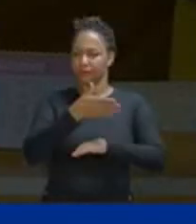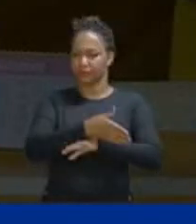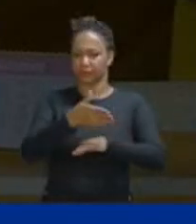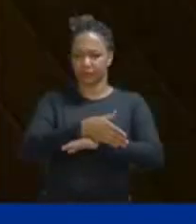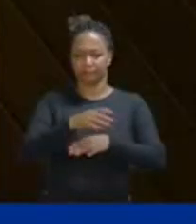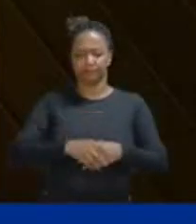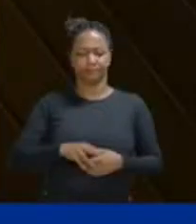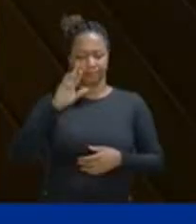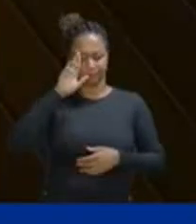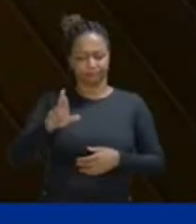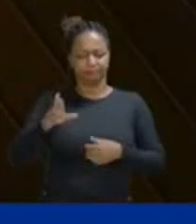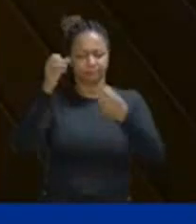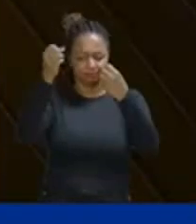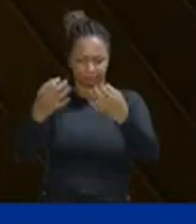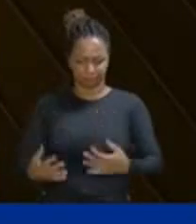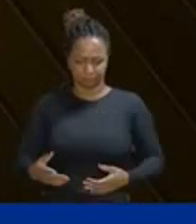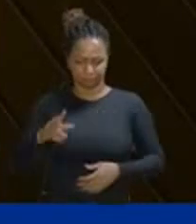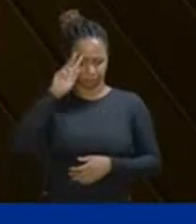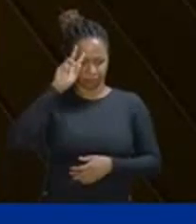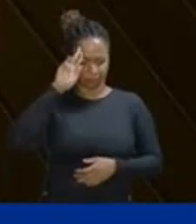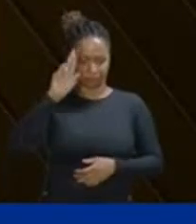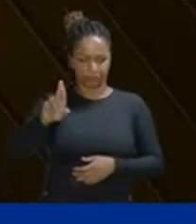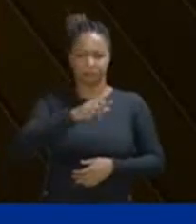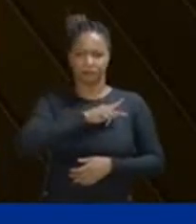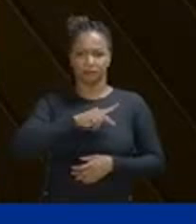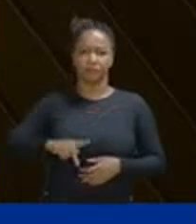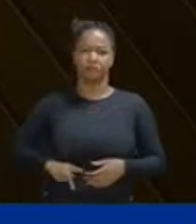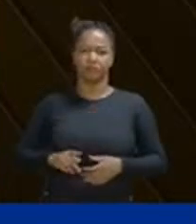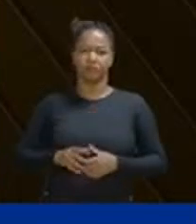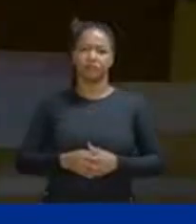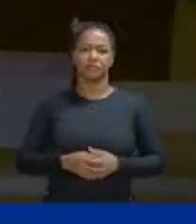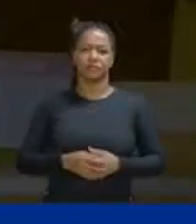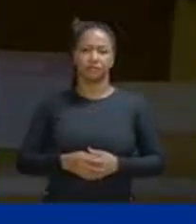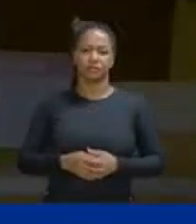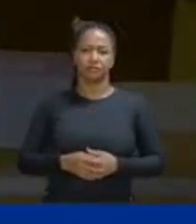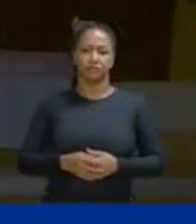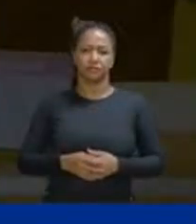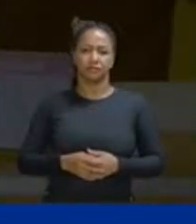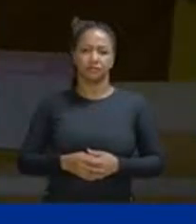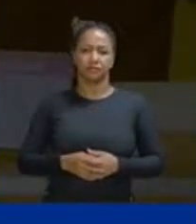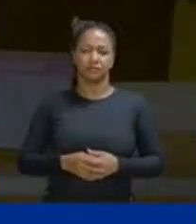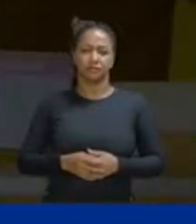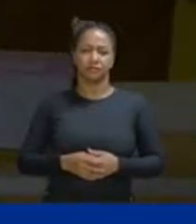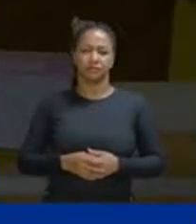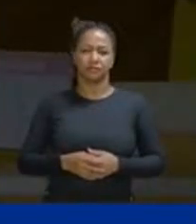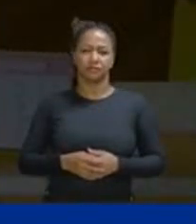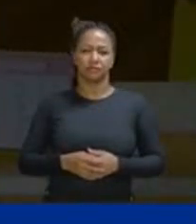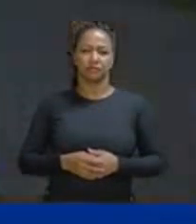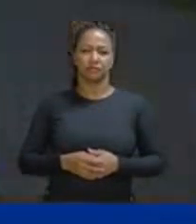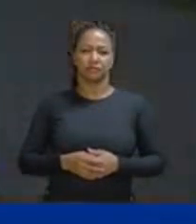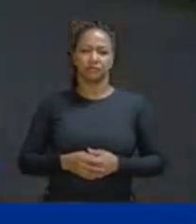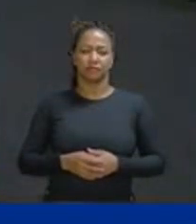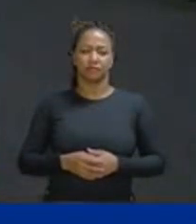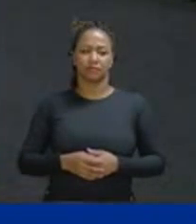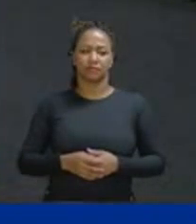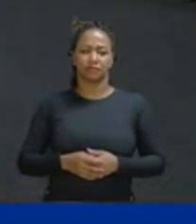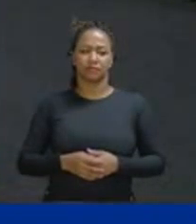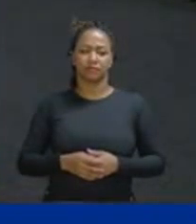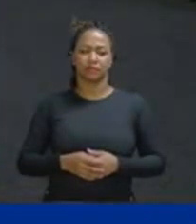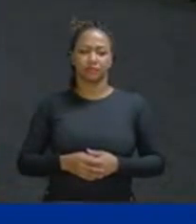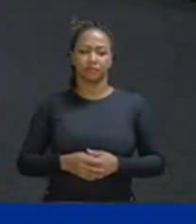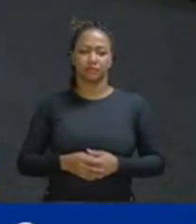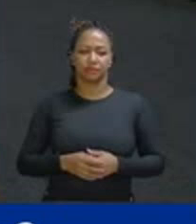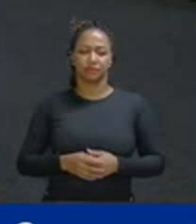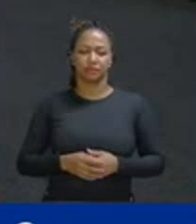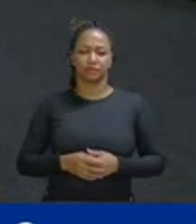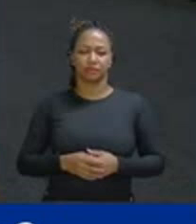palavra. Senhor presidente, Presidente, ministros pares, eu estou Procuradora impedida Regional nesse Eleitoral. processo. Só pela Também? ordem. Vossa Aqui, só